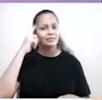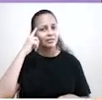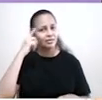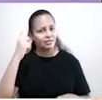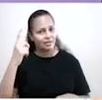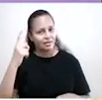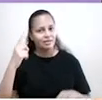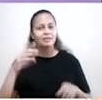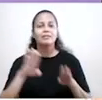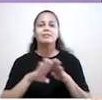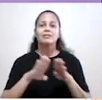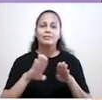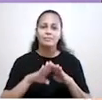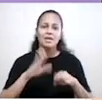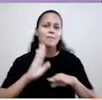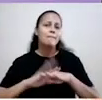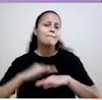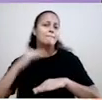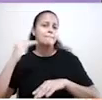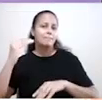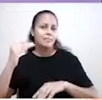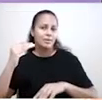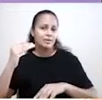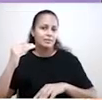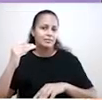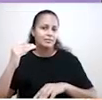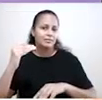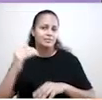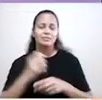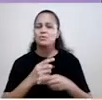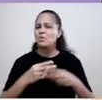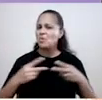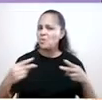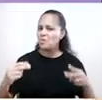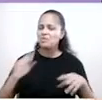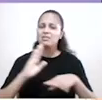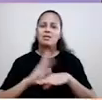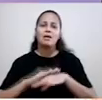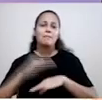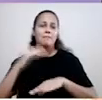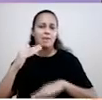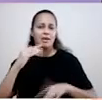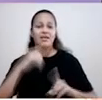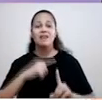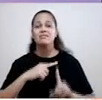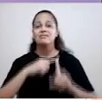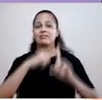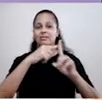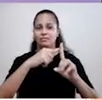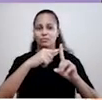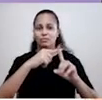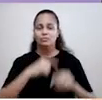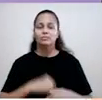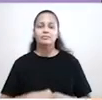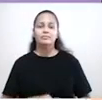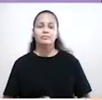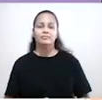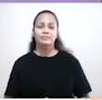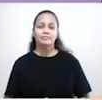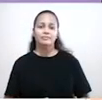ideia de além disso, de também, ou seja, uma ideia de algo mais, de adição.